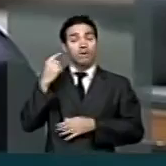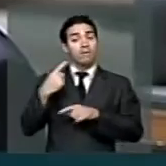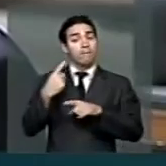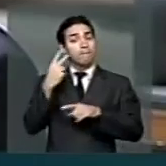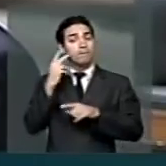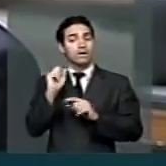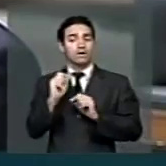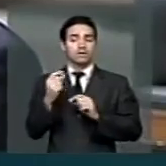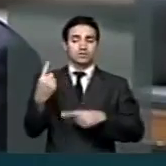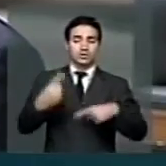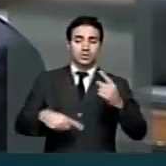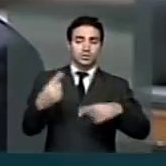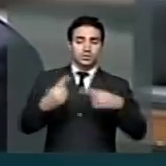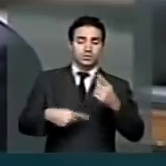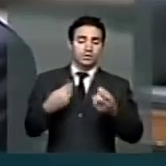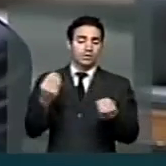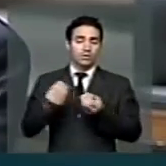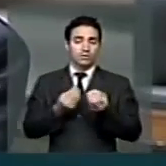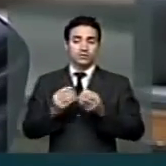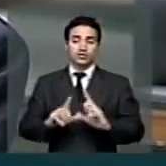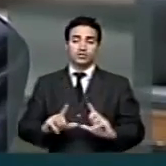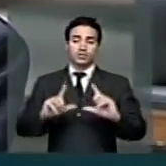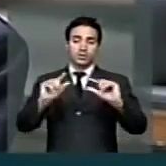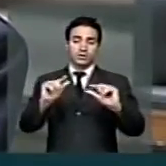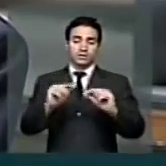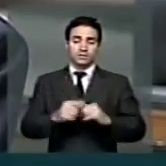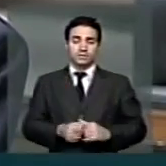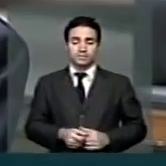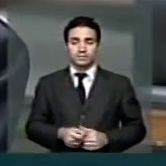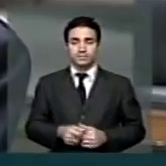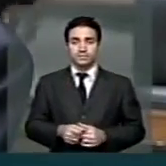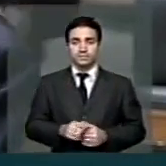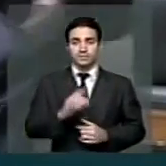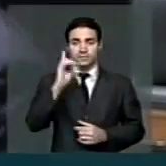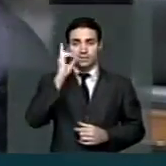discussão sobre a diminuição. Eminente deputado.